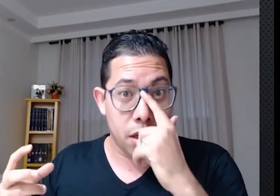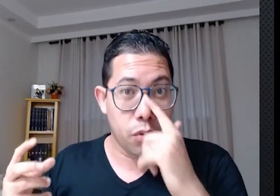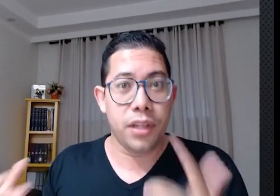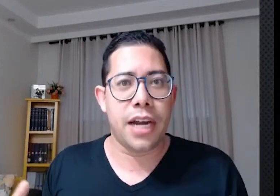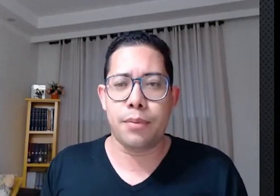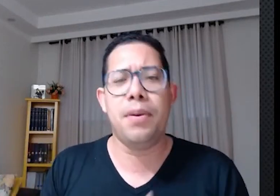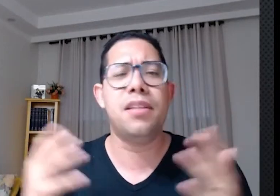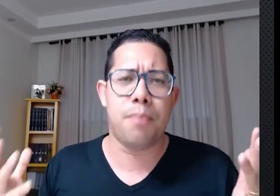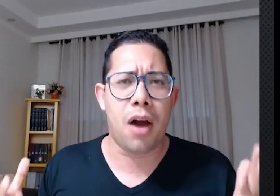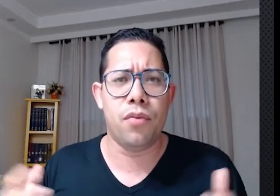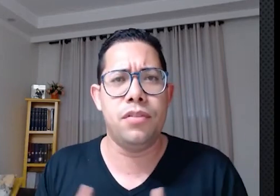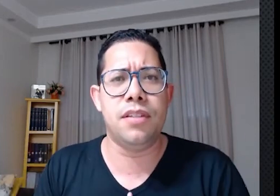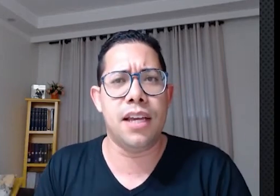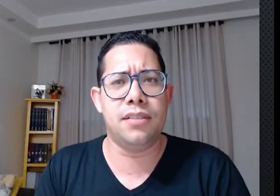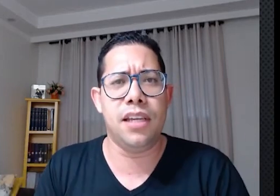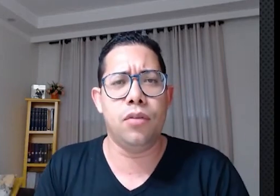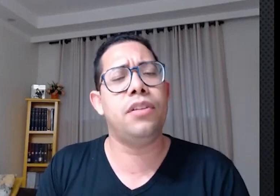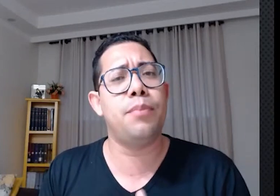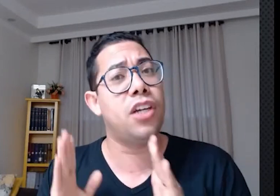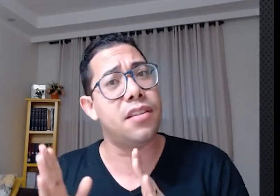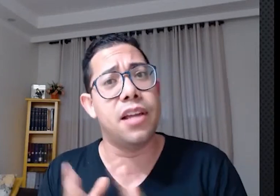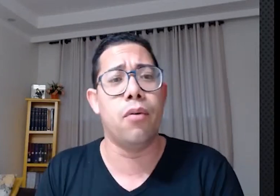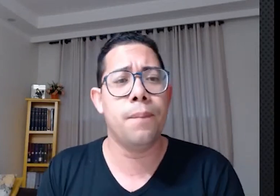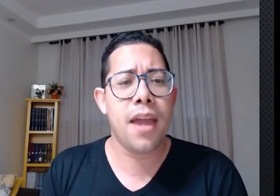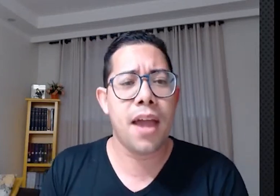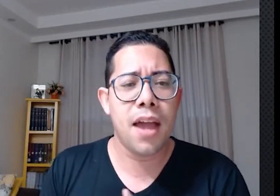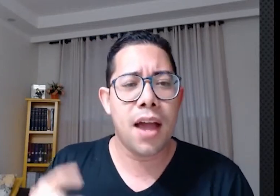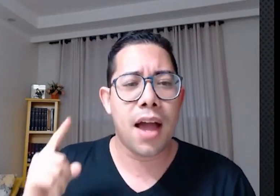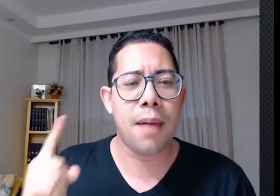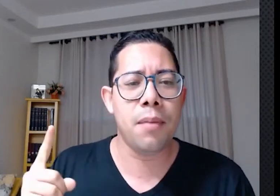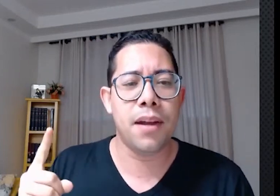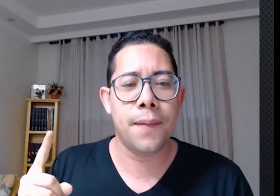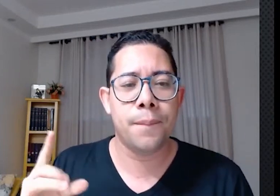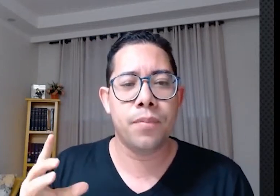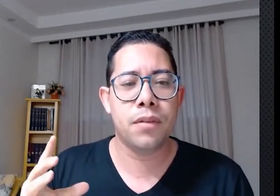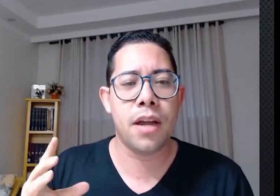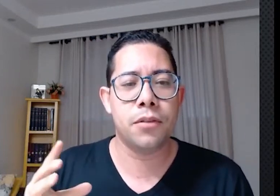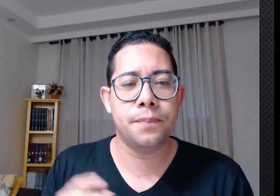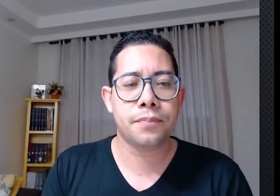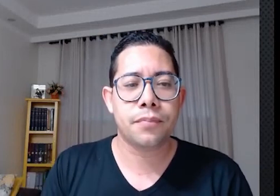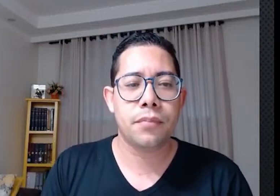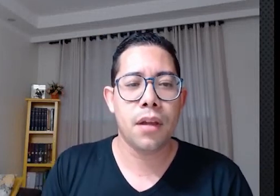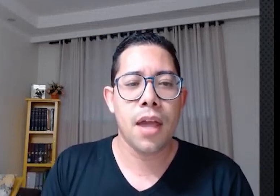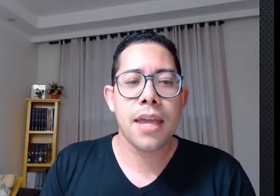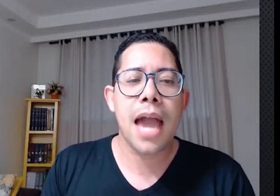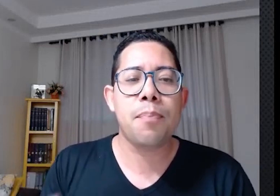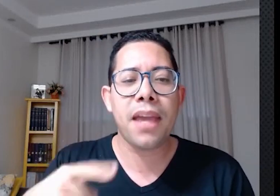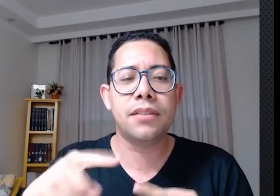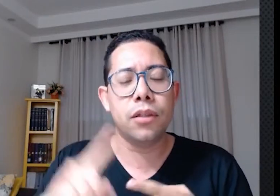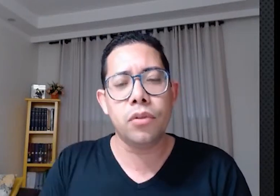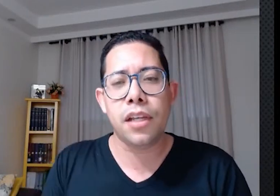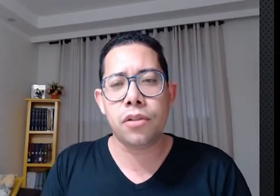importante do intérprete, a principal, vamos dizer assim, do intérprete cristão? É a Bíblia, certo? E